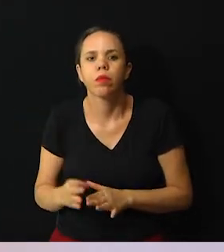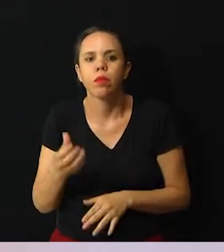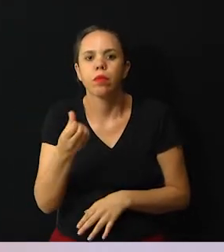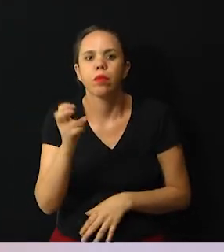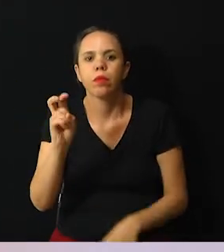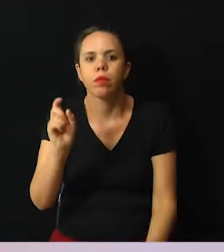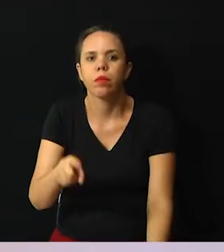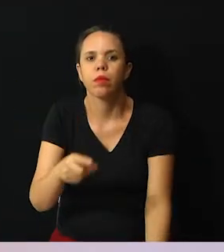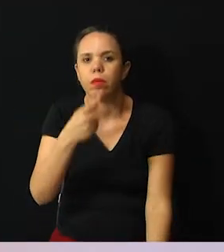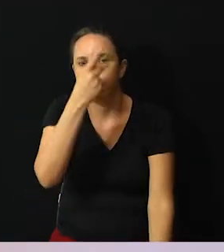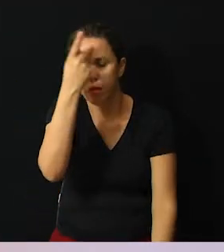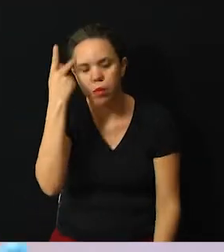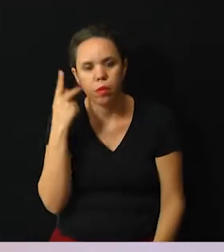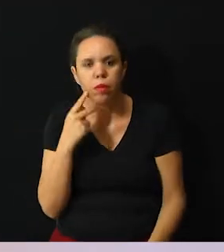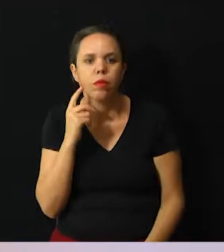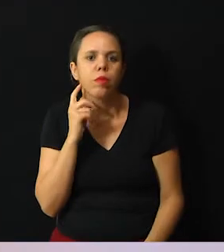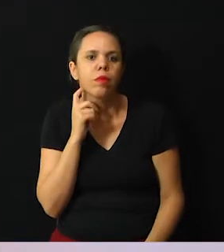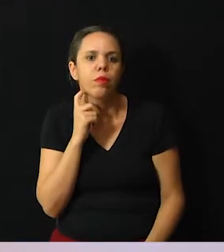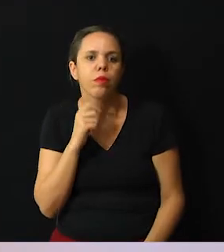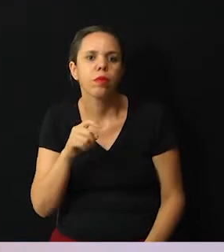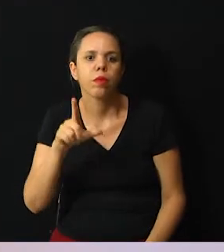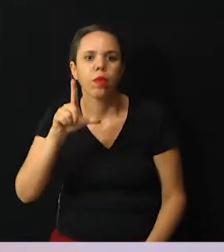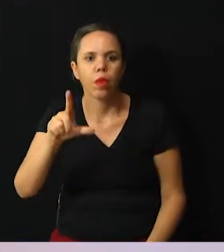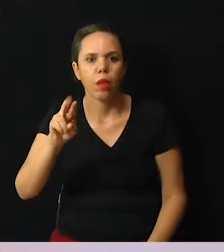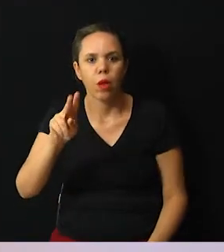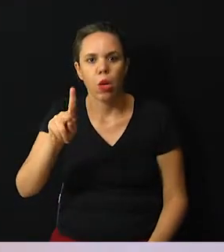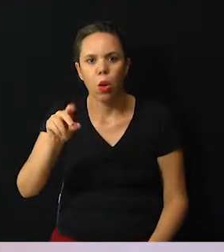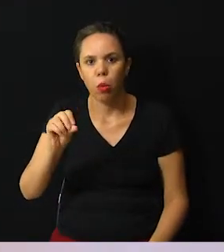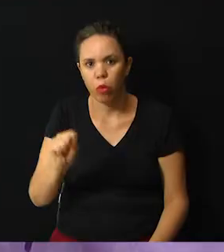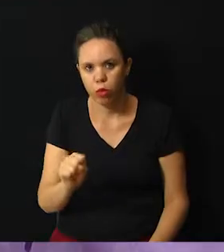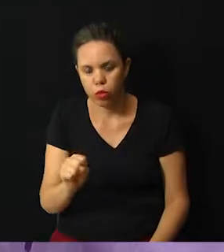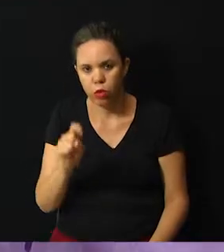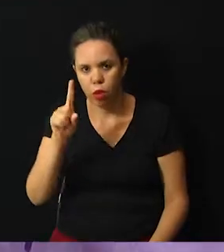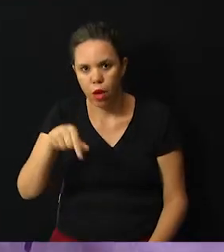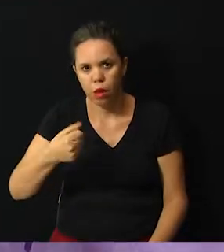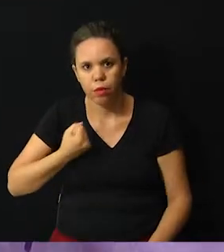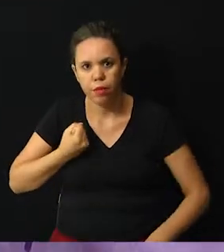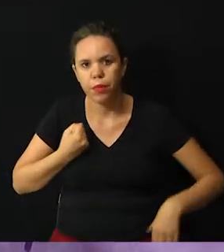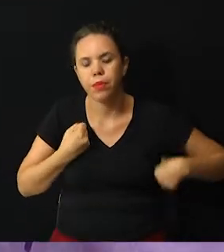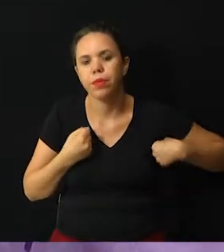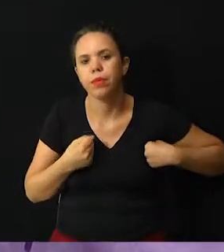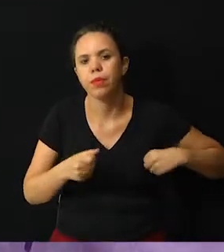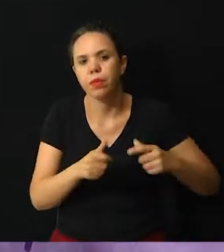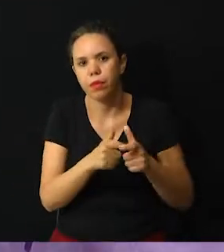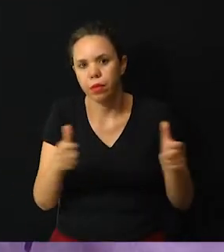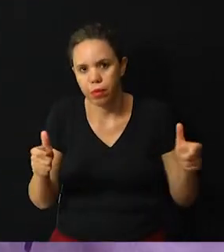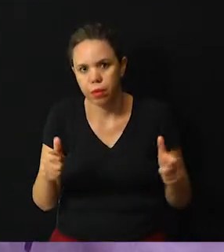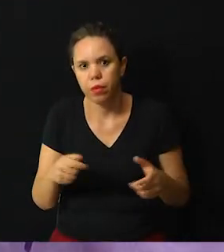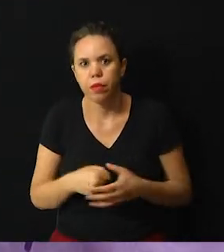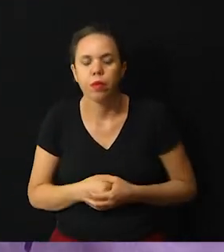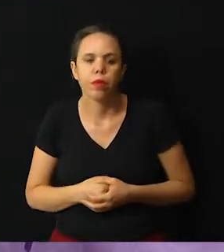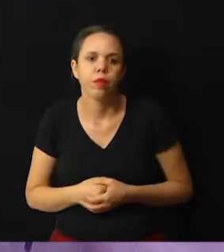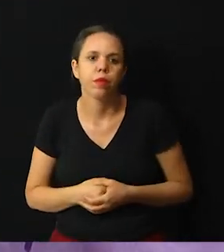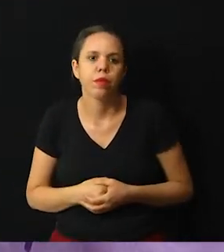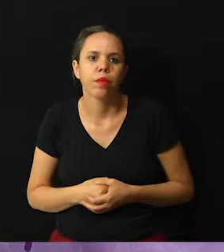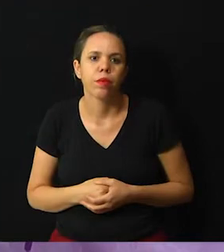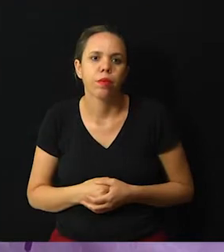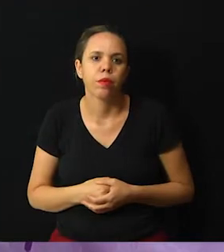são 65 mil pessoas com lúpus. Esse é um número alto, considerado alto?